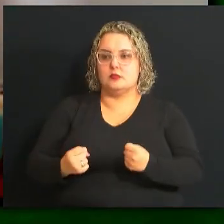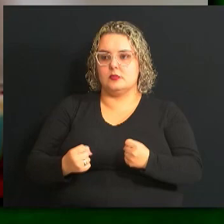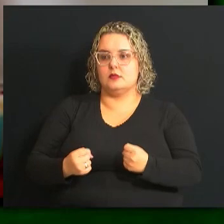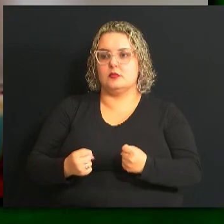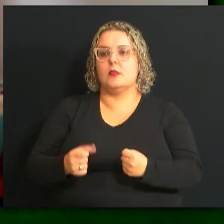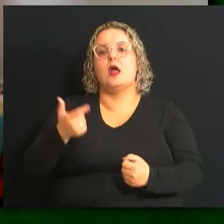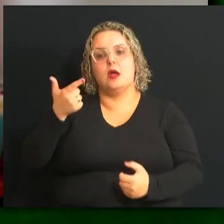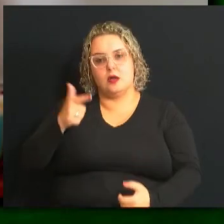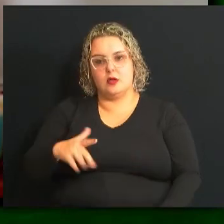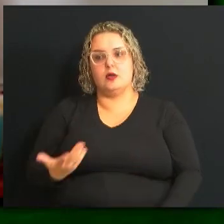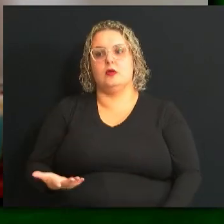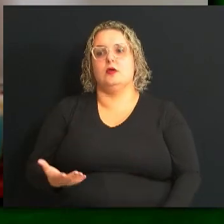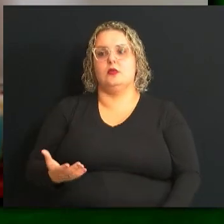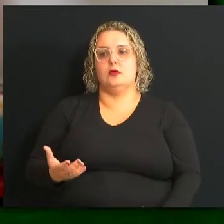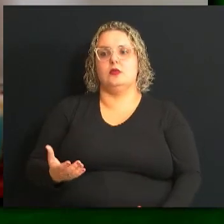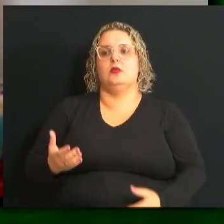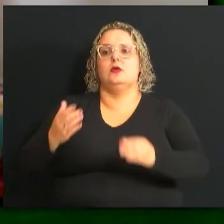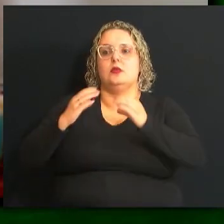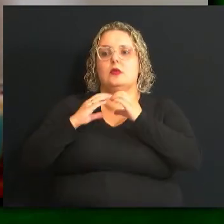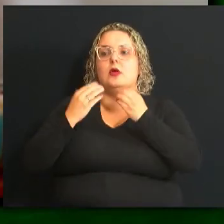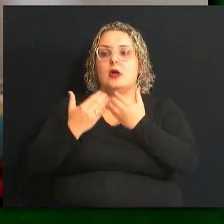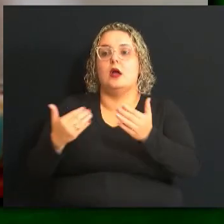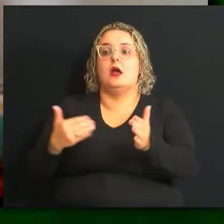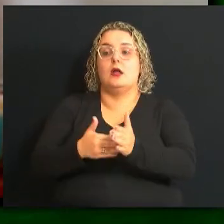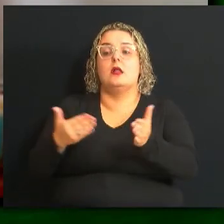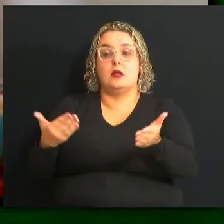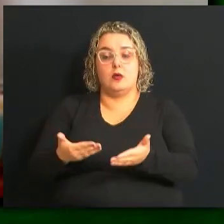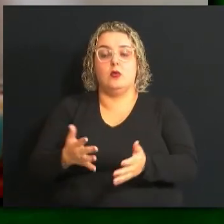com a convenção até hoje, né?